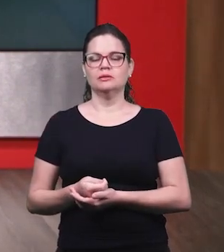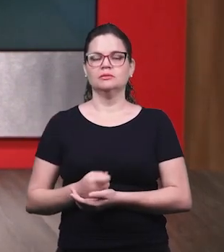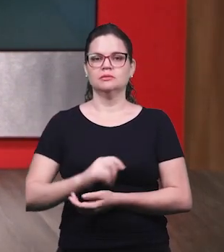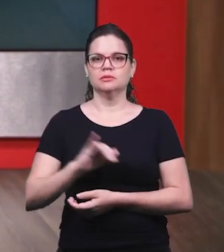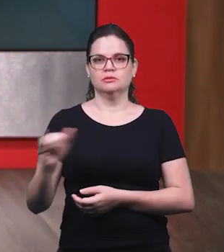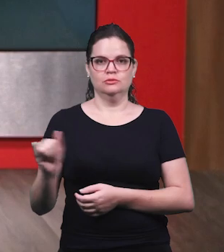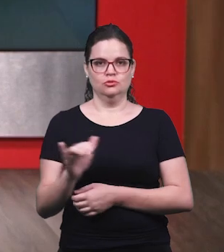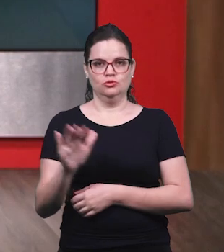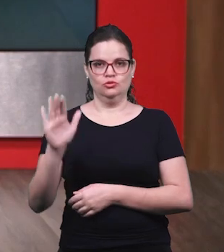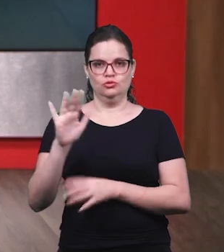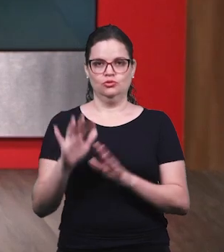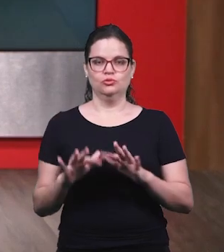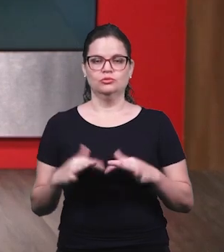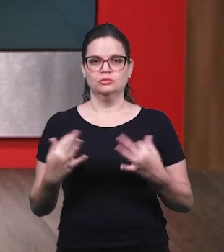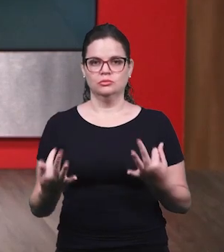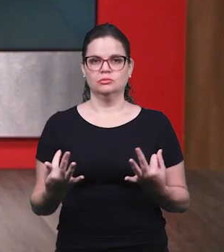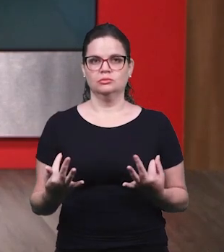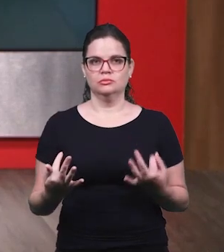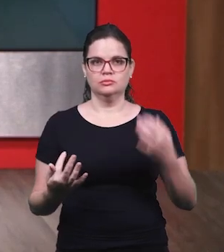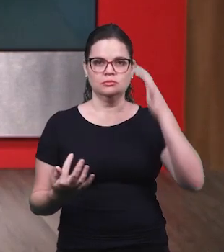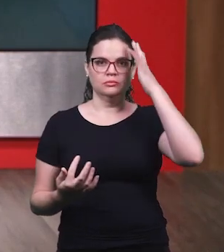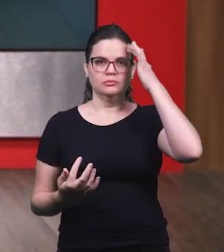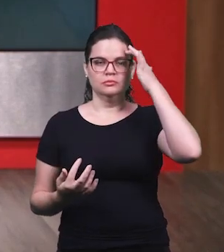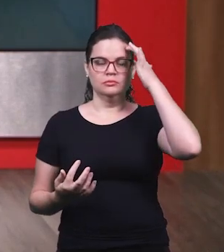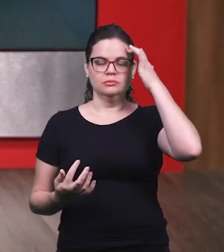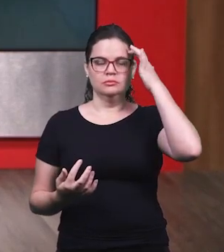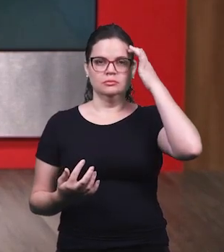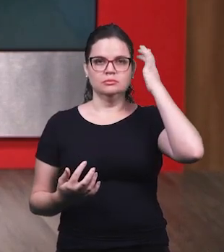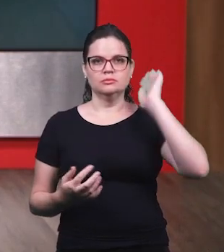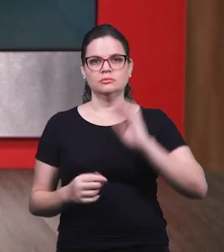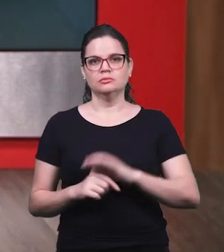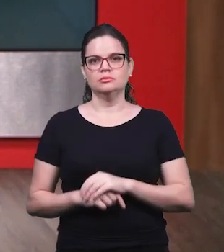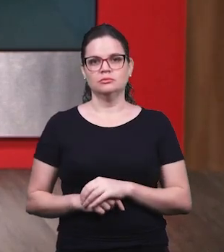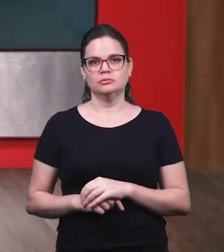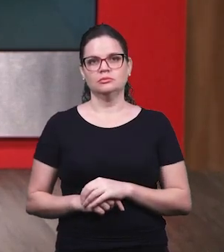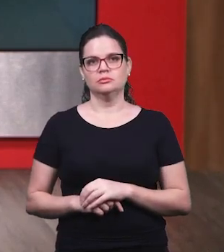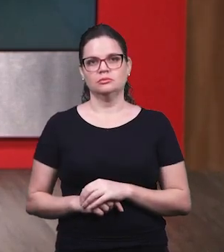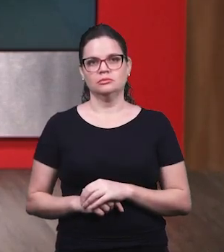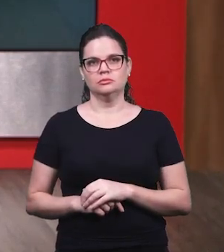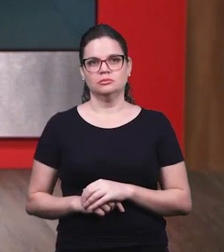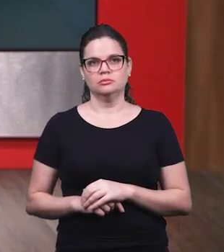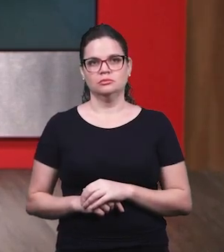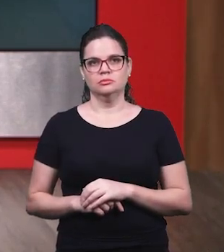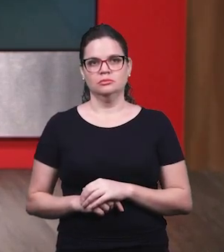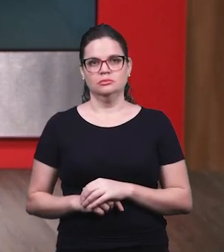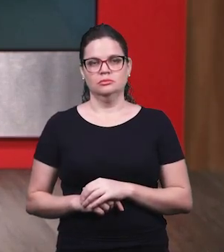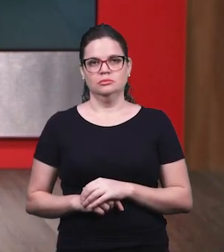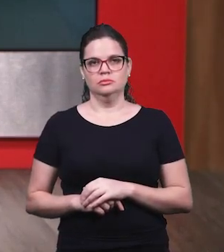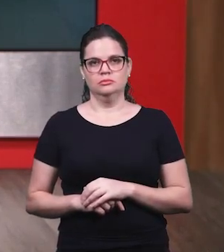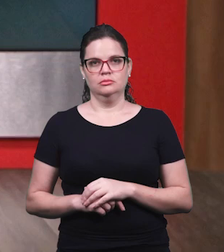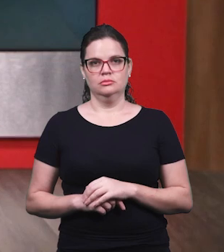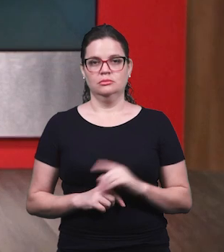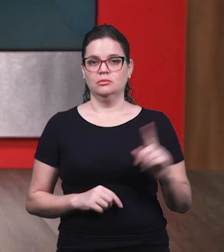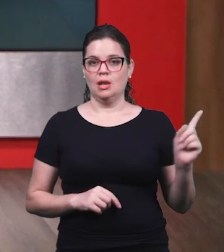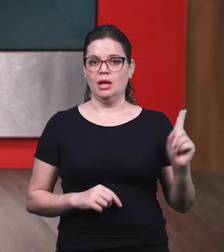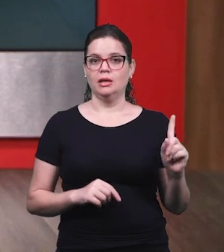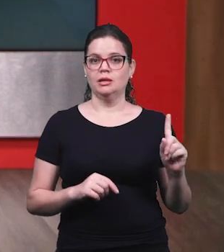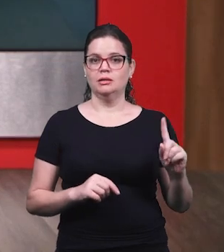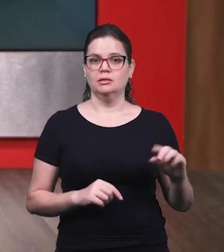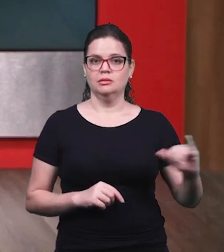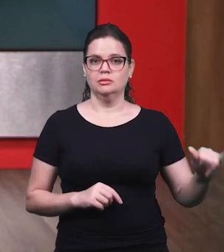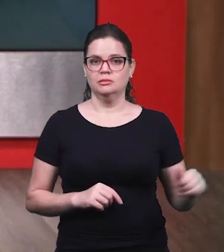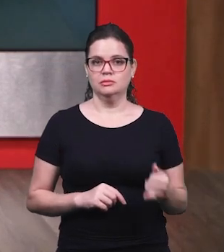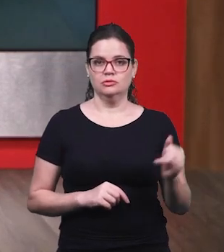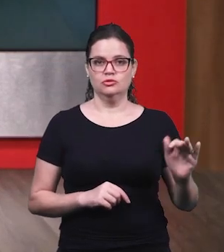O valor do juro ao valor principal e fazer o pagamento à pessoa. Essa é